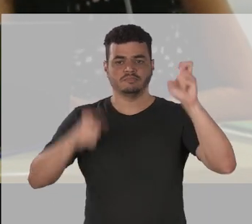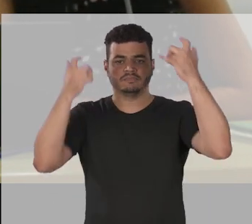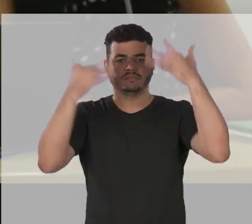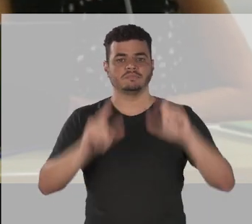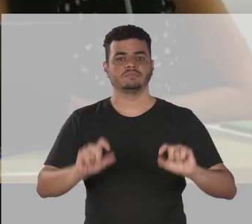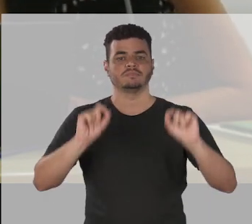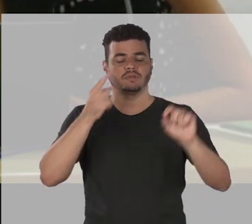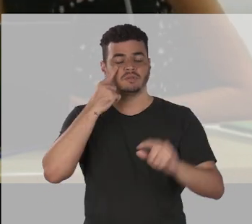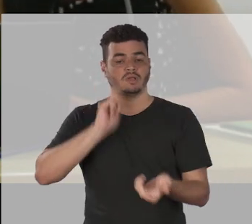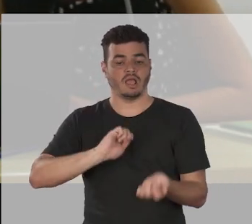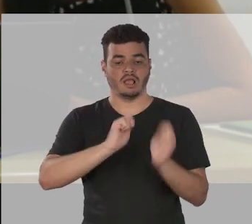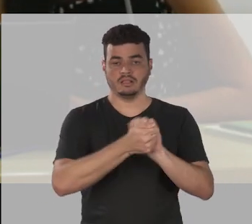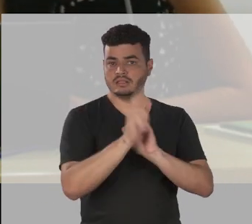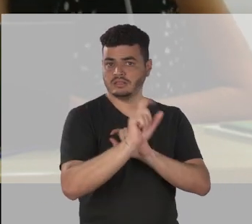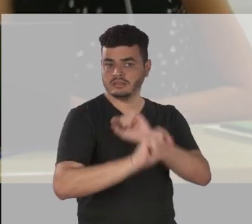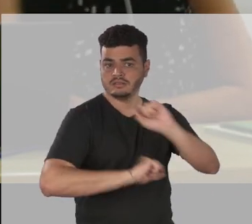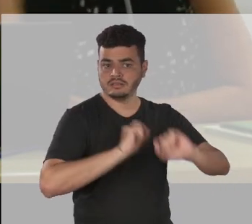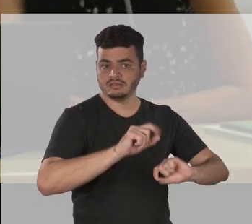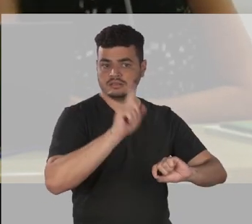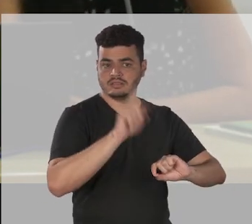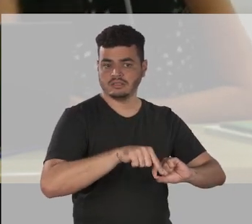fazer corresponder,